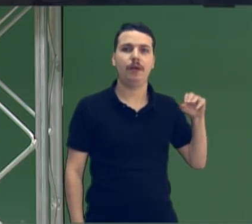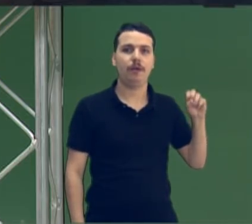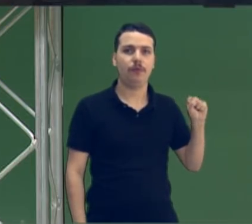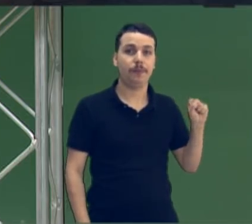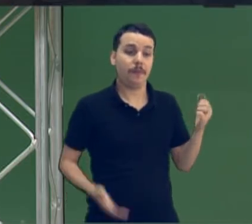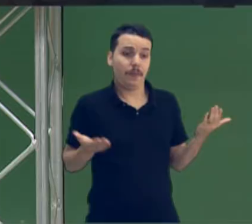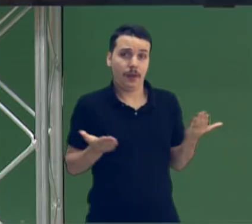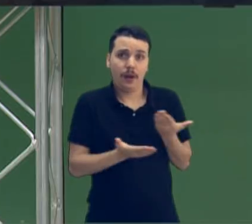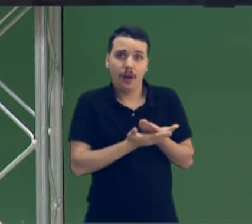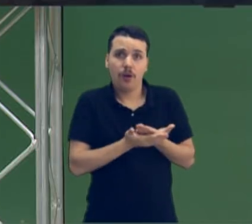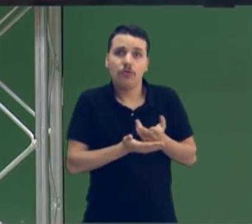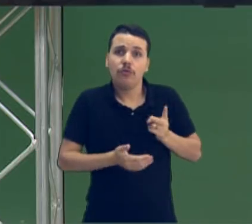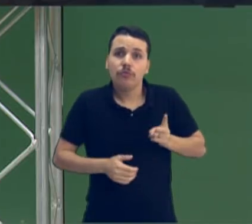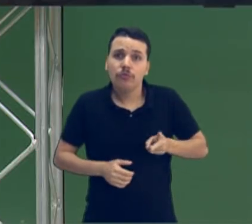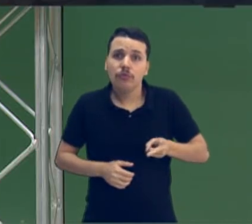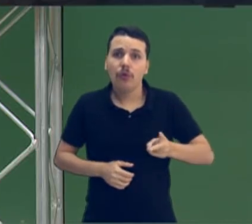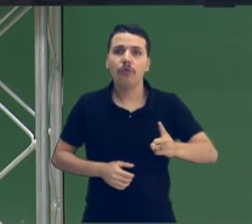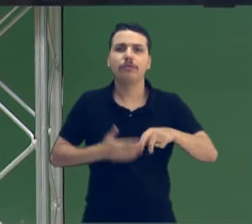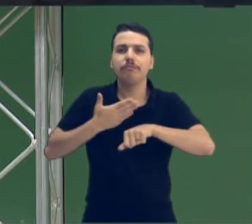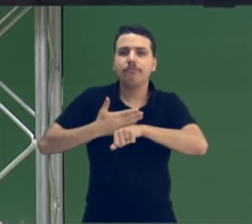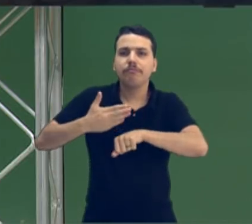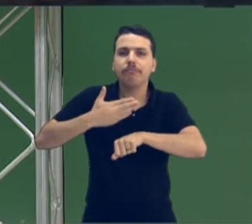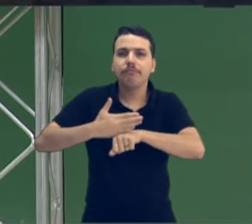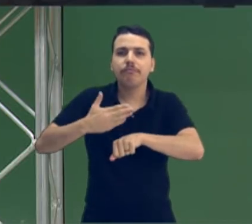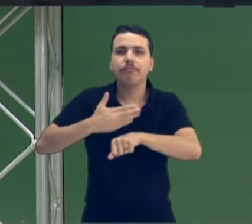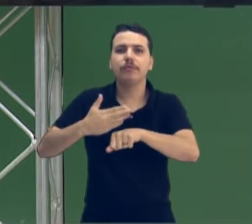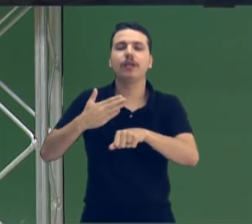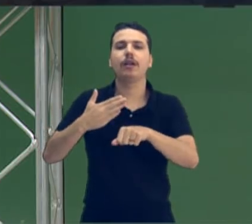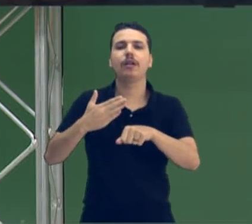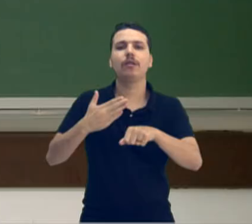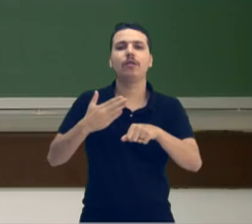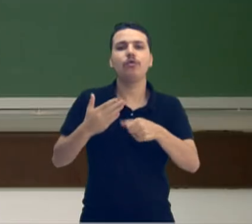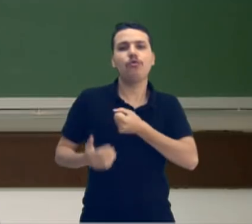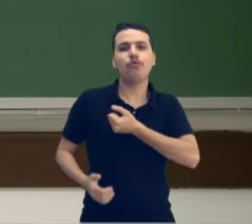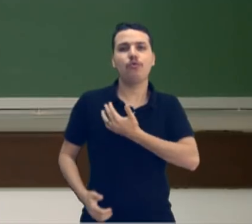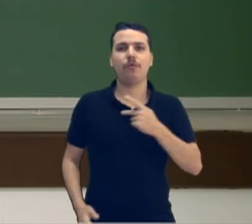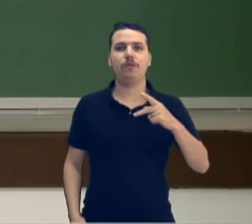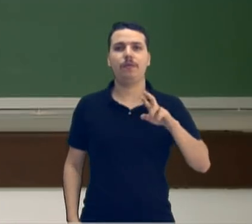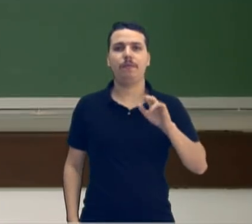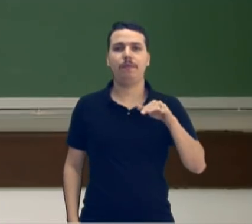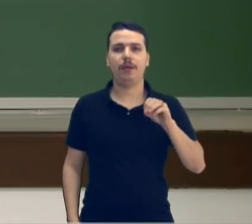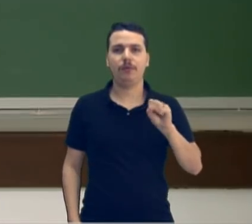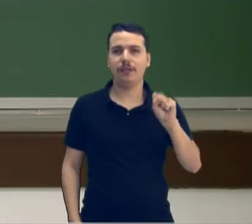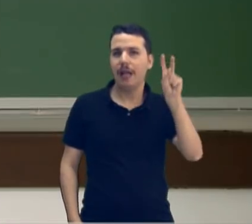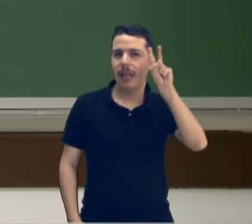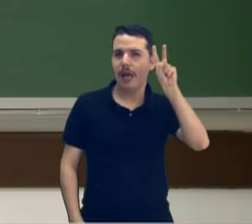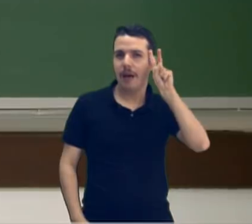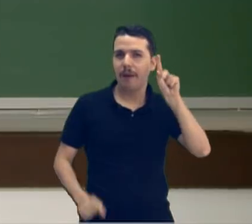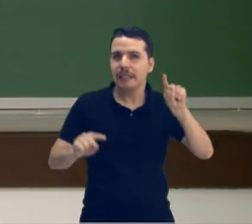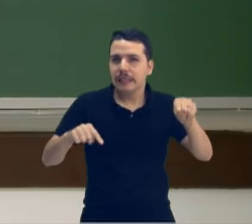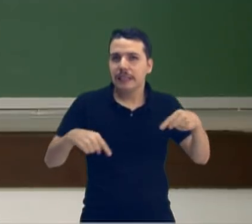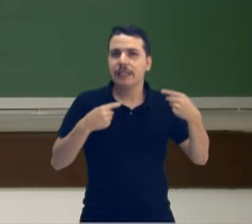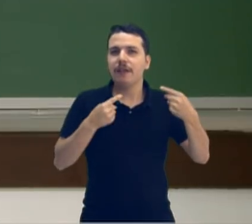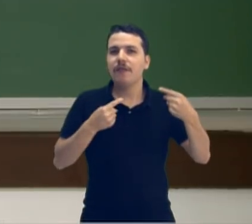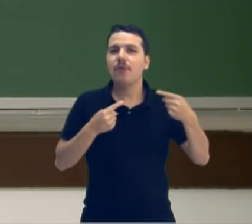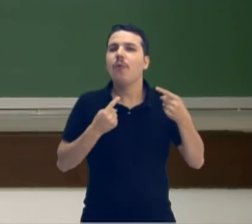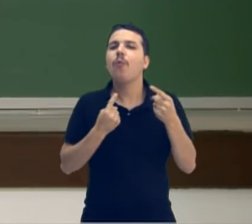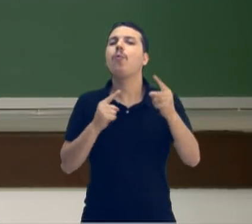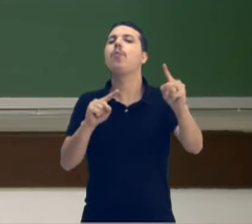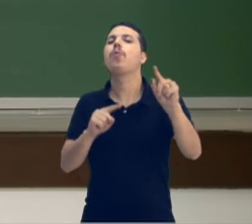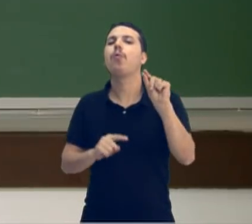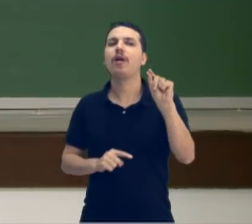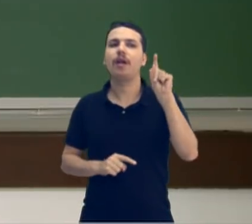continuar essa aula praticando sobre números primos. Lembram qual era o desafio? O número